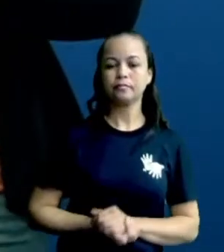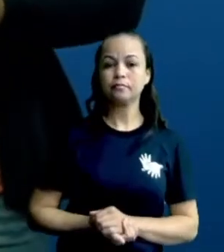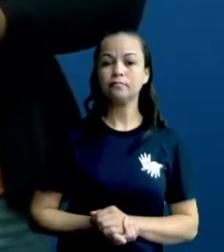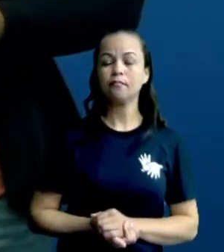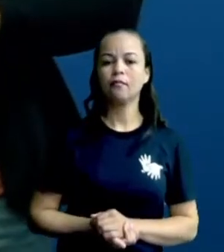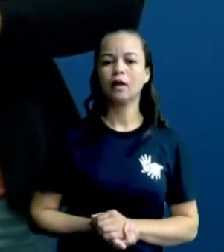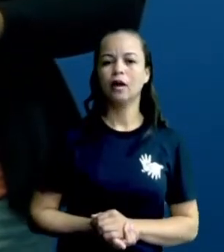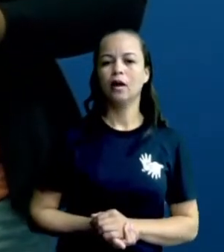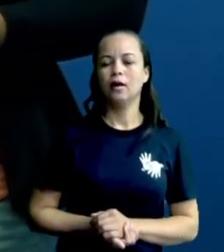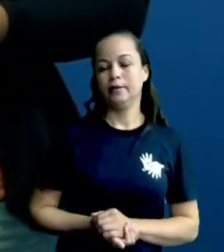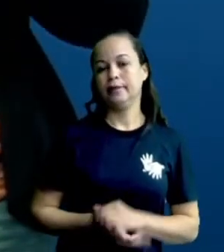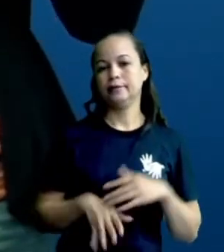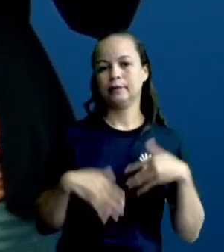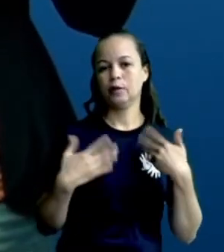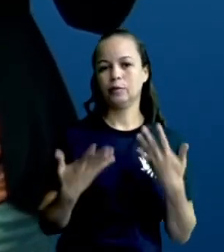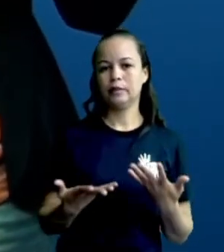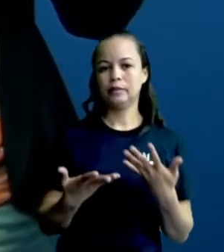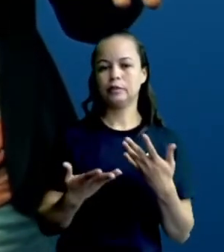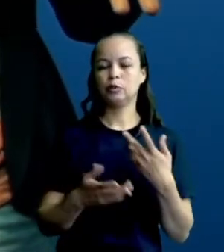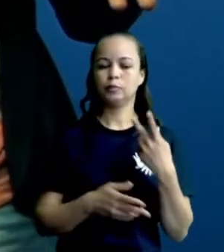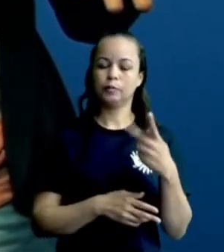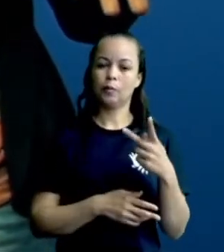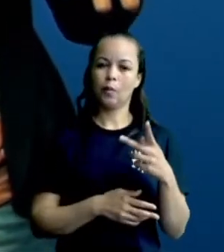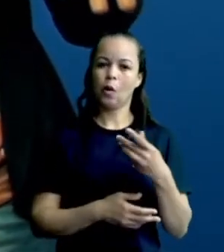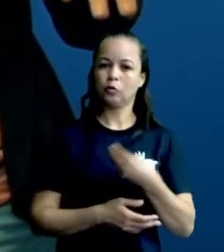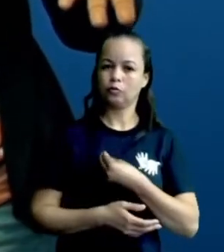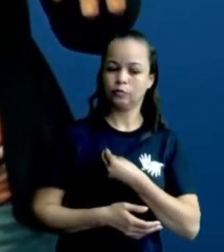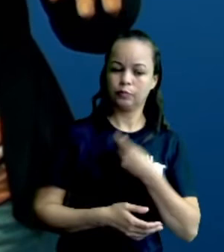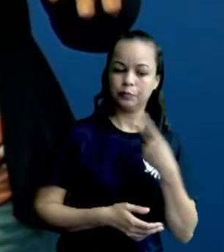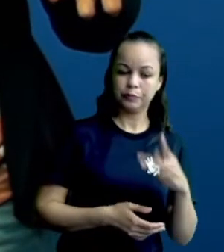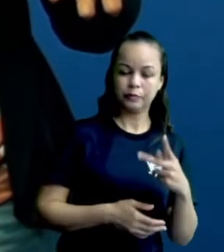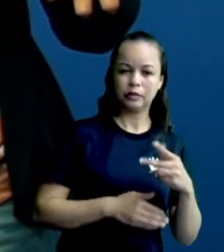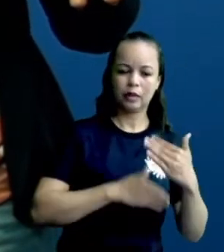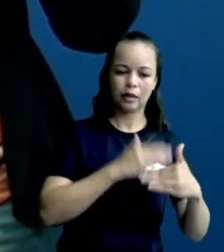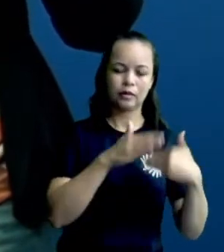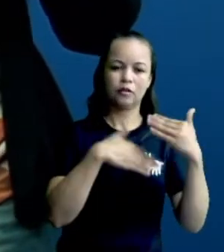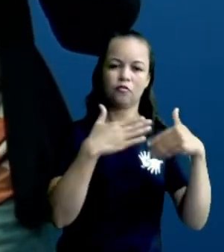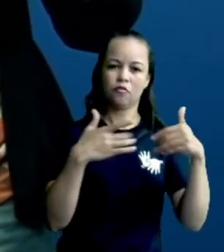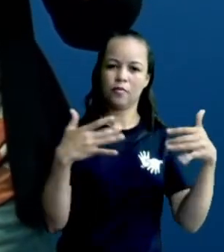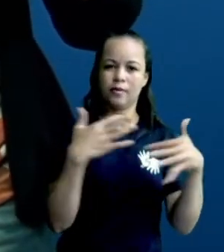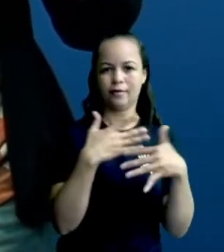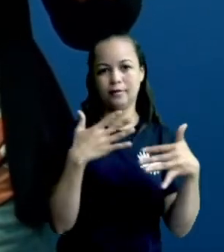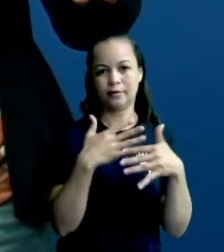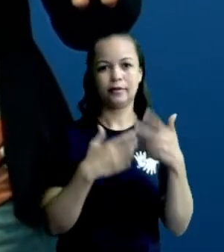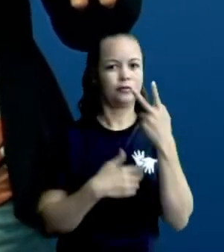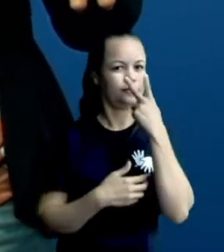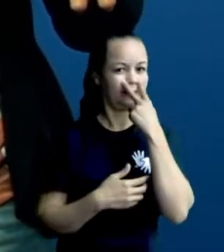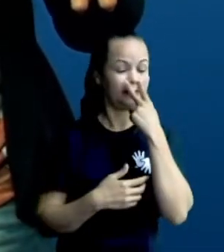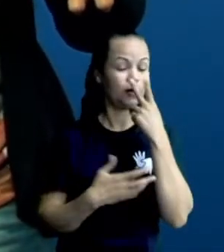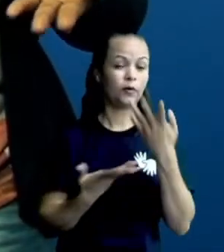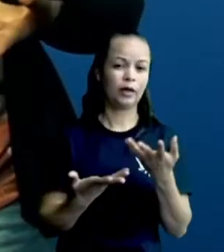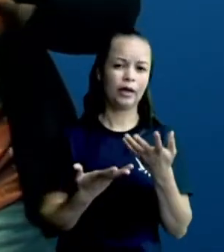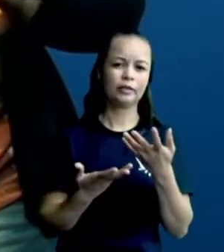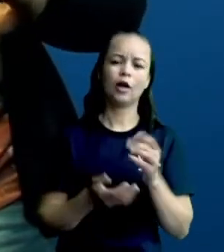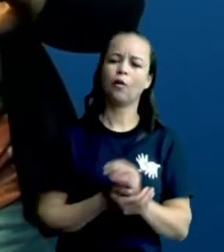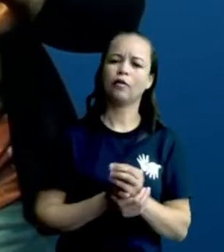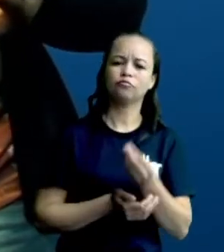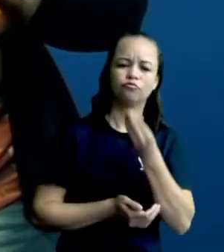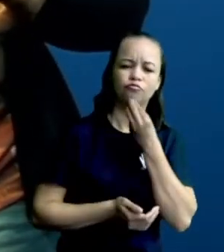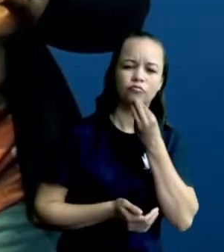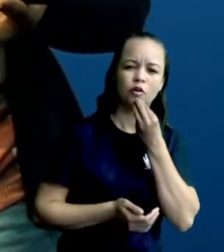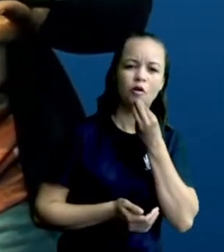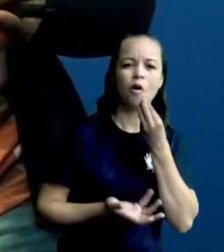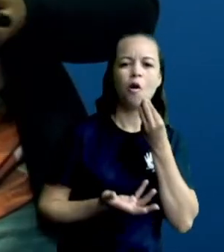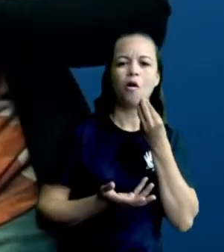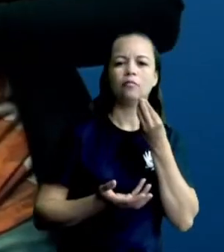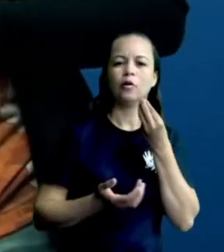Então, isso mostra o desenvolvimento da cidade. Ela gerou uma oportunidade,